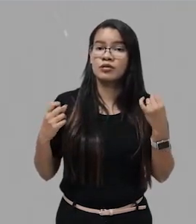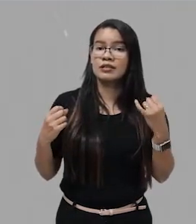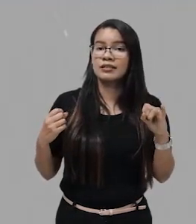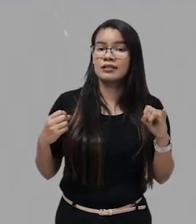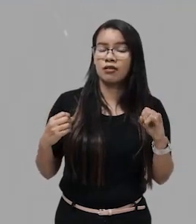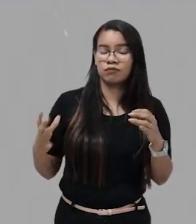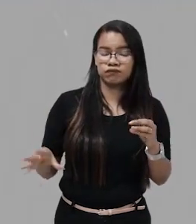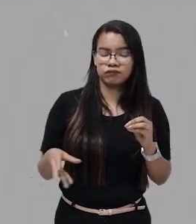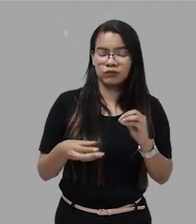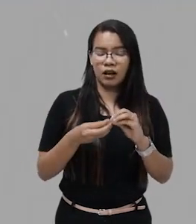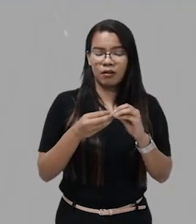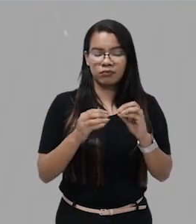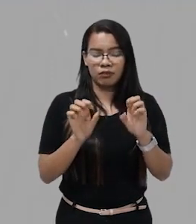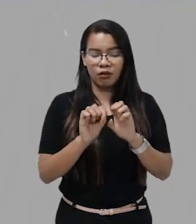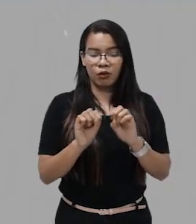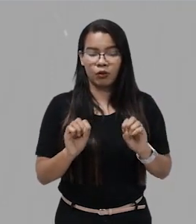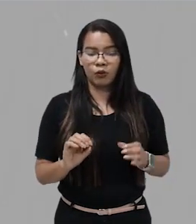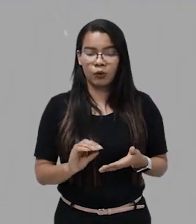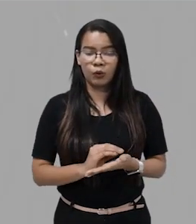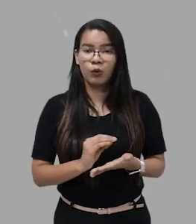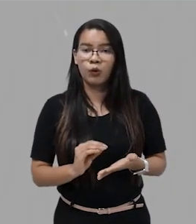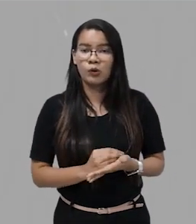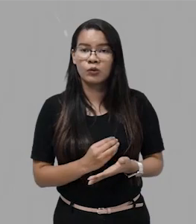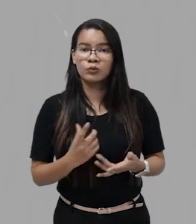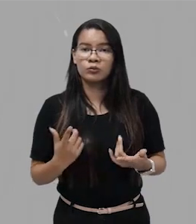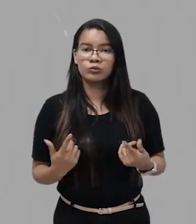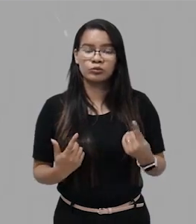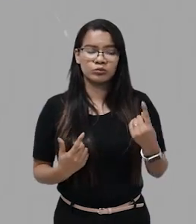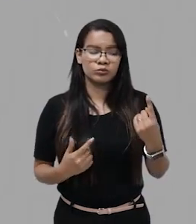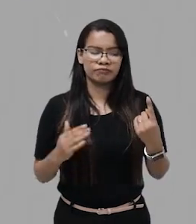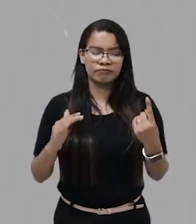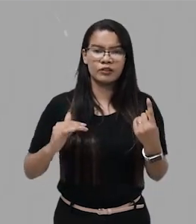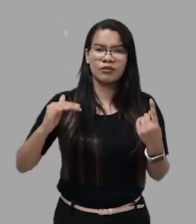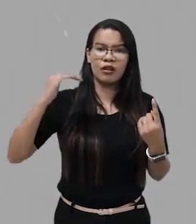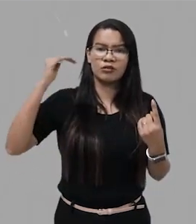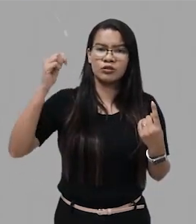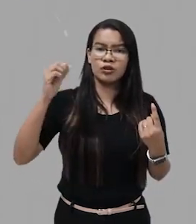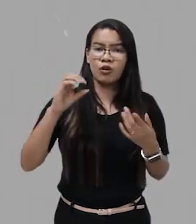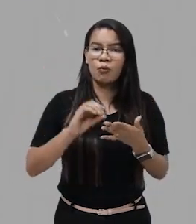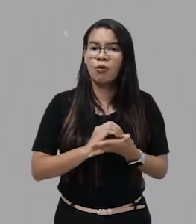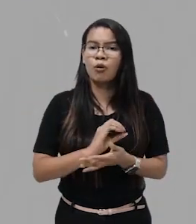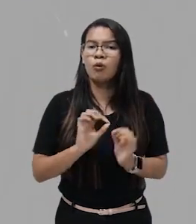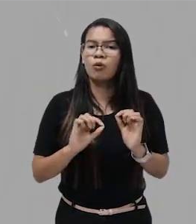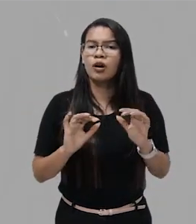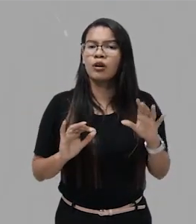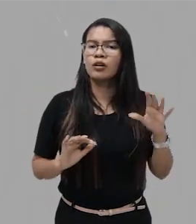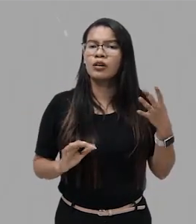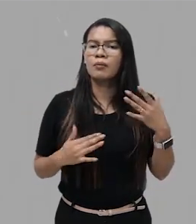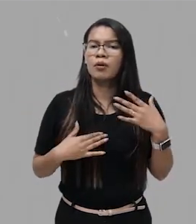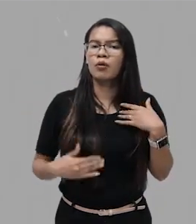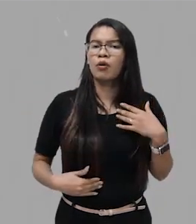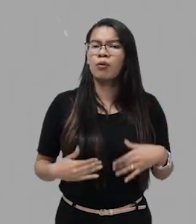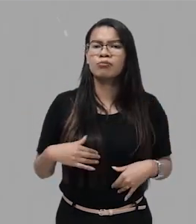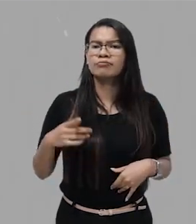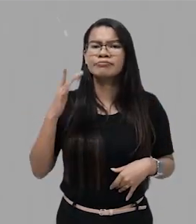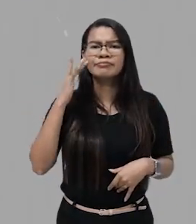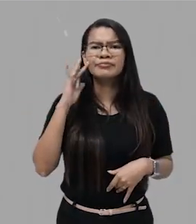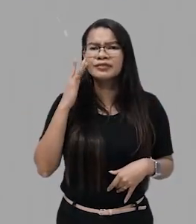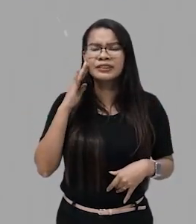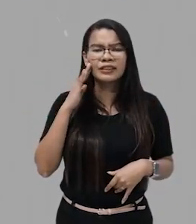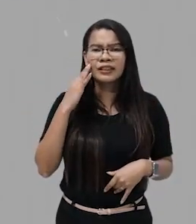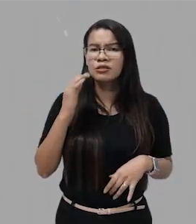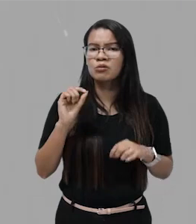no meu organismo sinteticamente um nível alto de hormônio, o que acontece? Meu corpo passa a não entender o que está acontecendo.